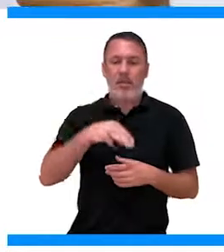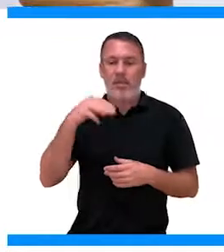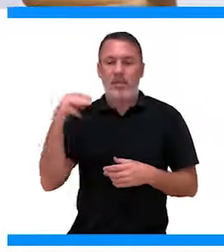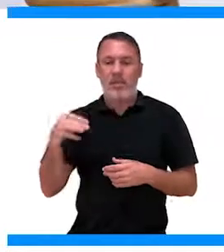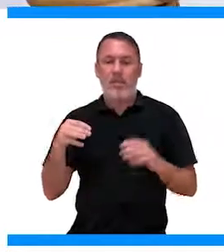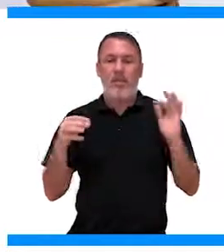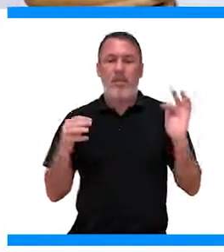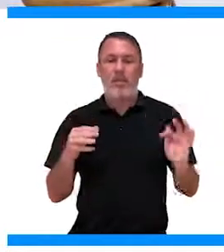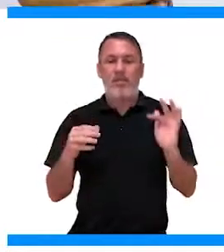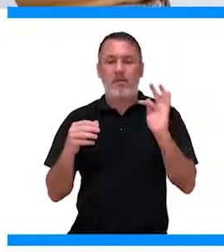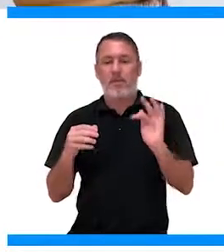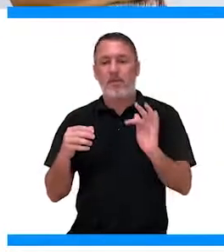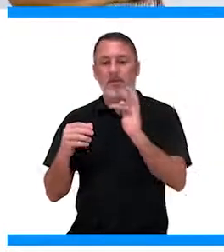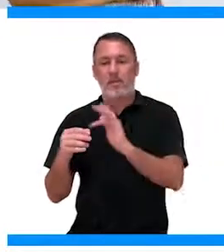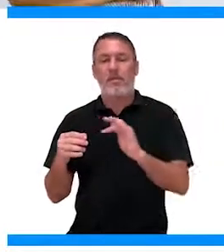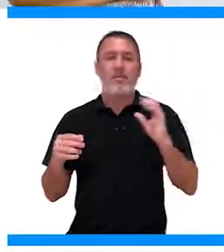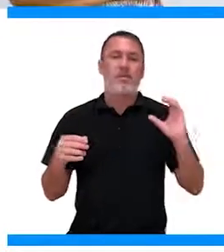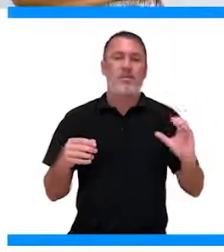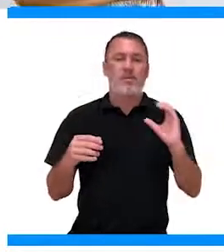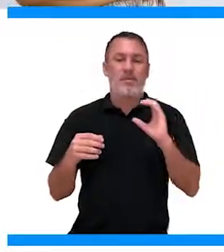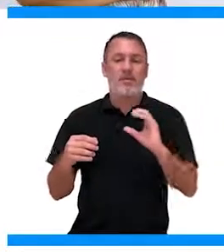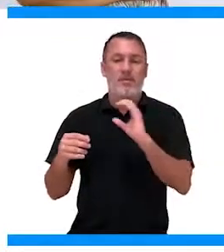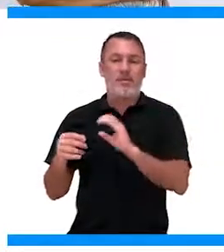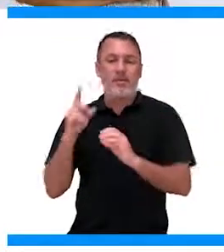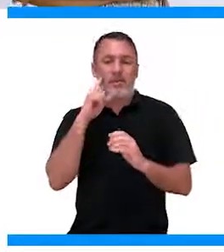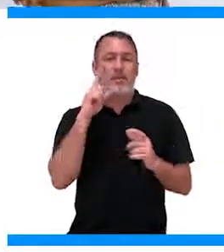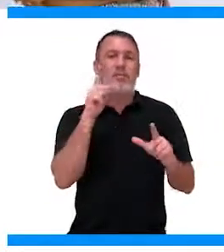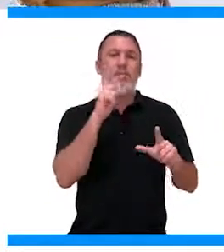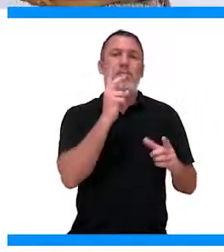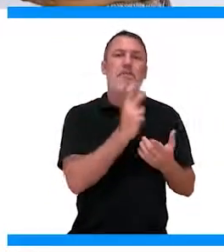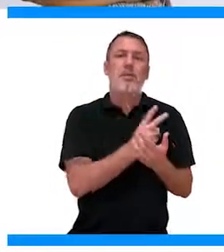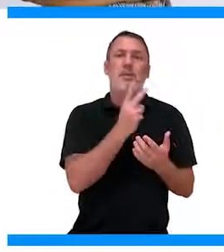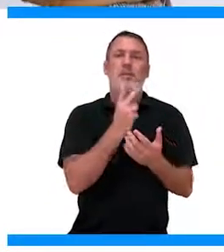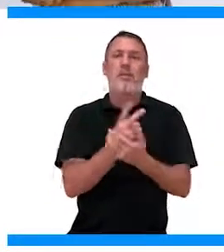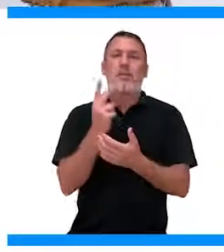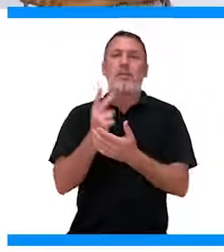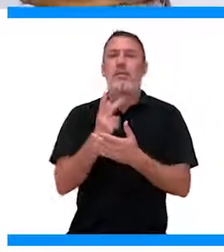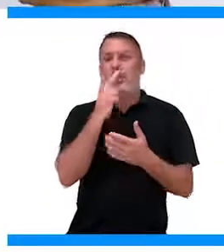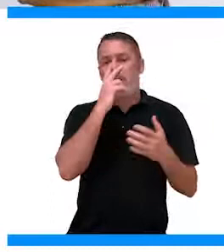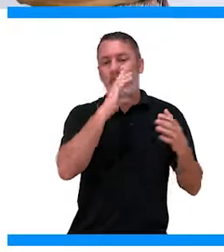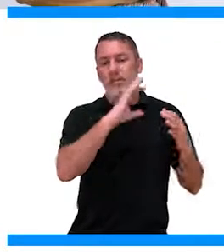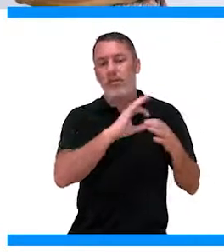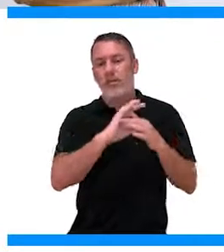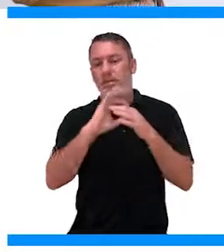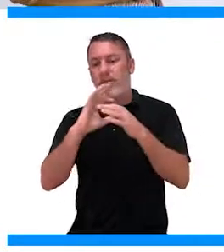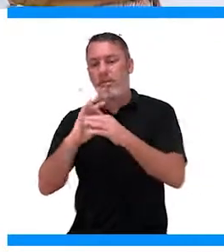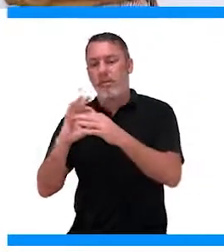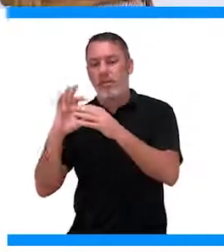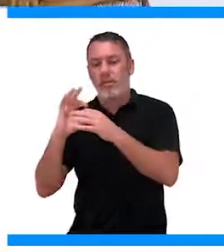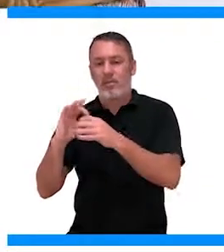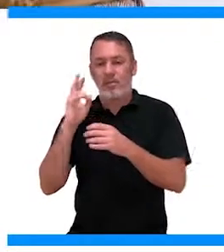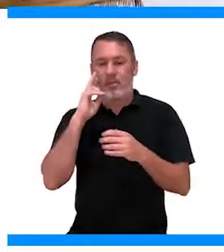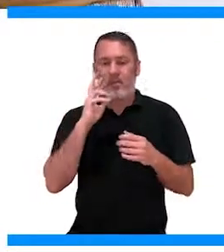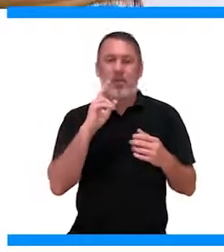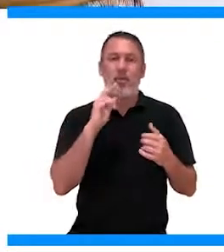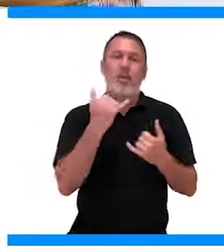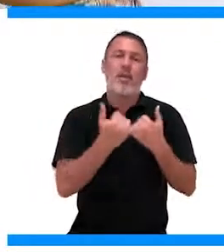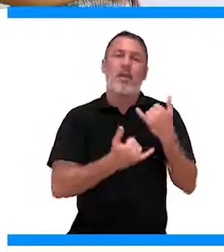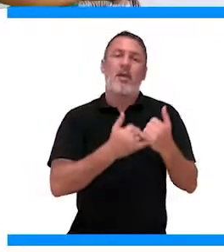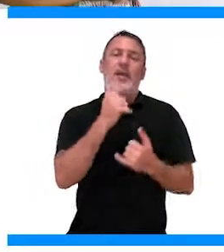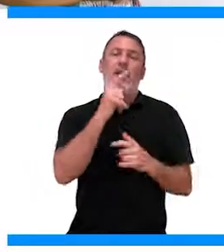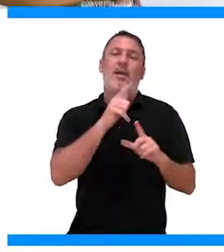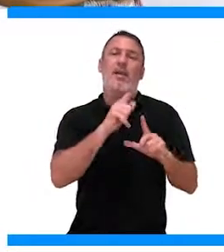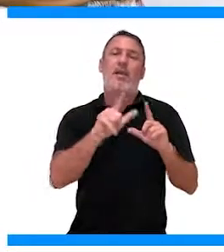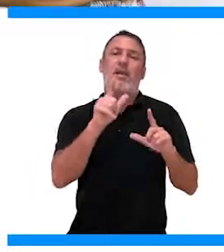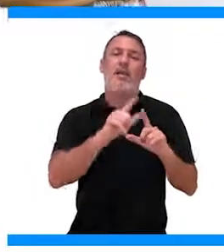ferro fere, com ferro será ferido. A gente tem esse ditado, né? E chove chuva, chove sem parar. A